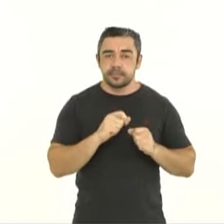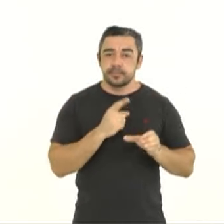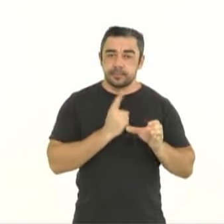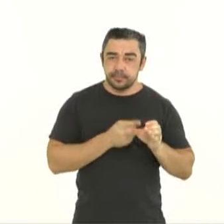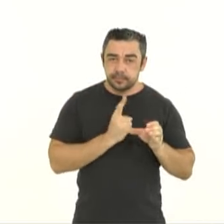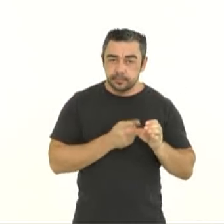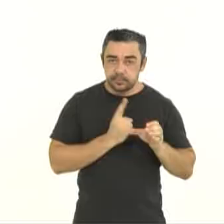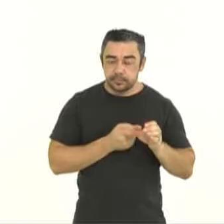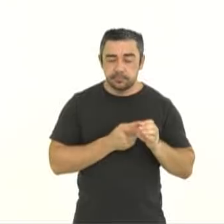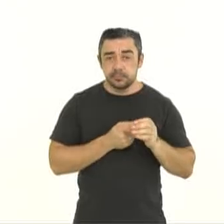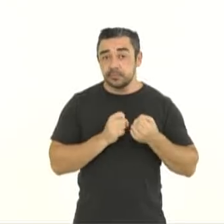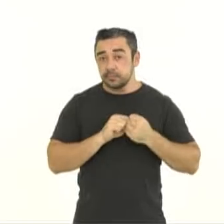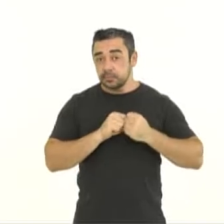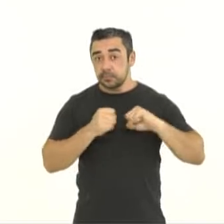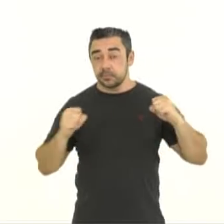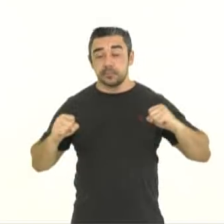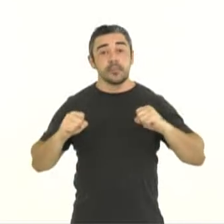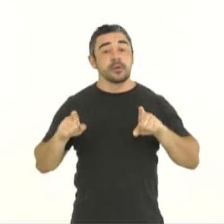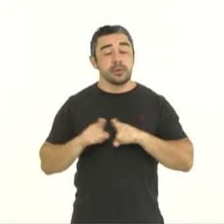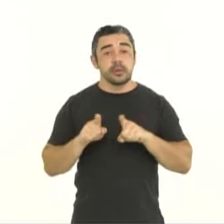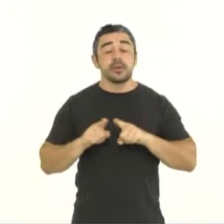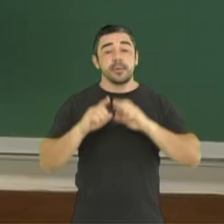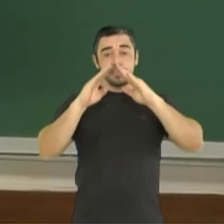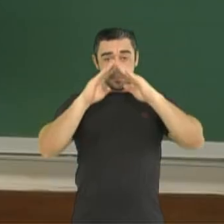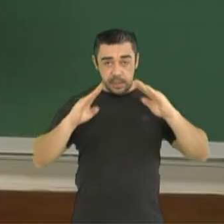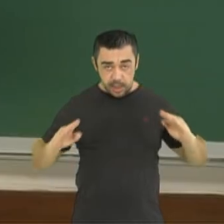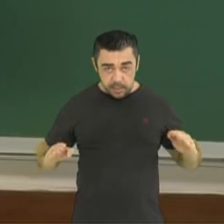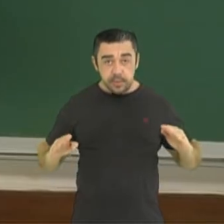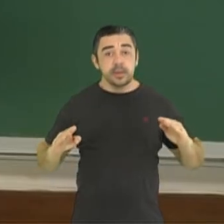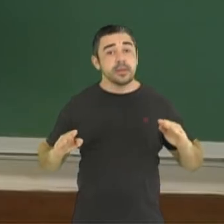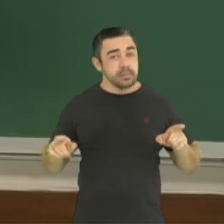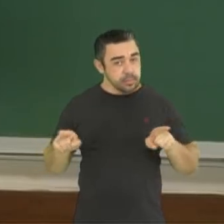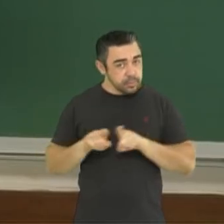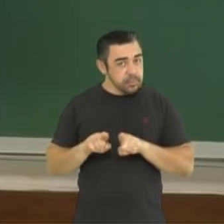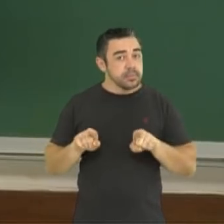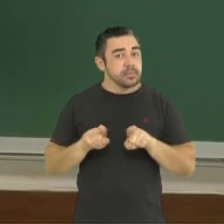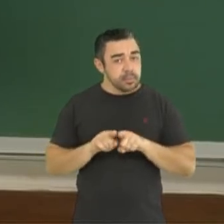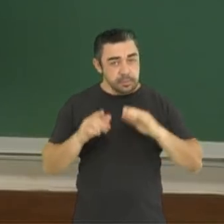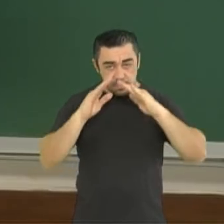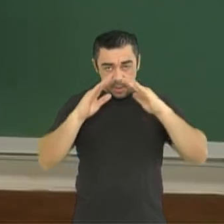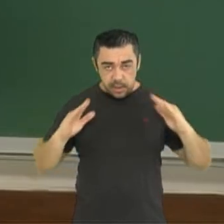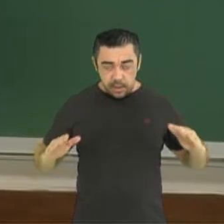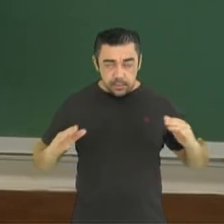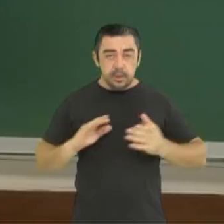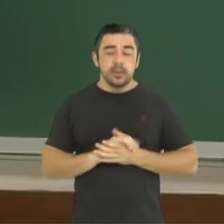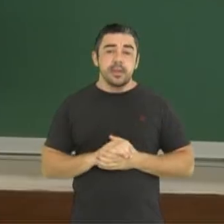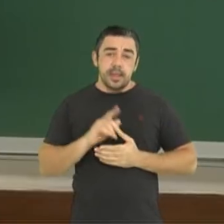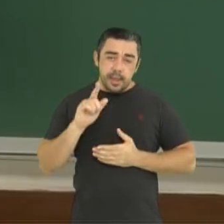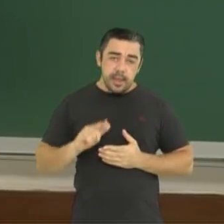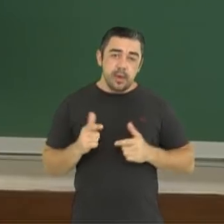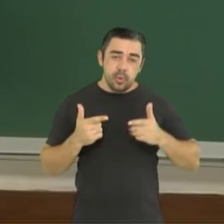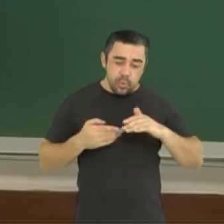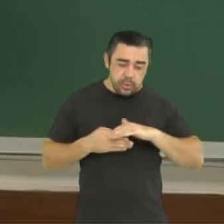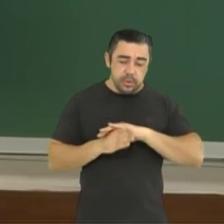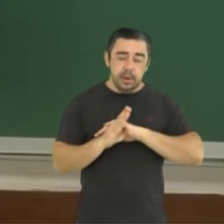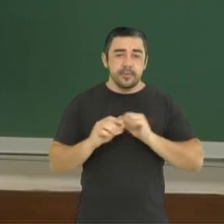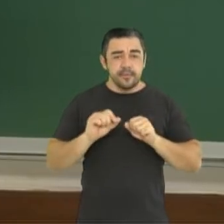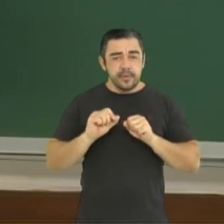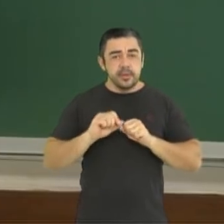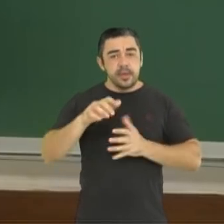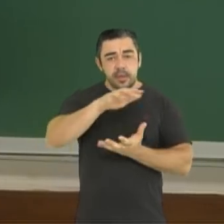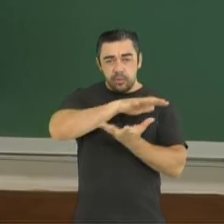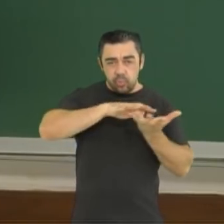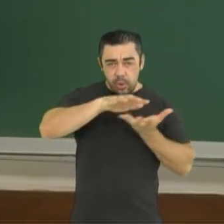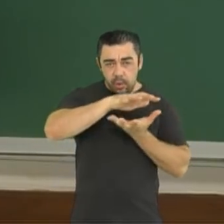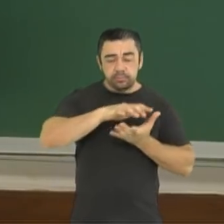cidades e enormes pirâmides. Pirâmides também, professora? Também. Que eram os templos onde ocorriam os rituais.